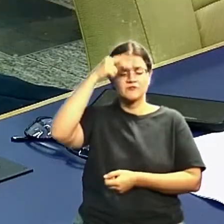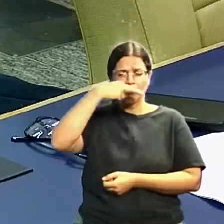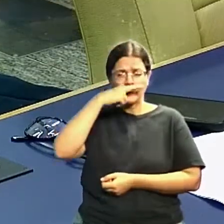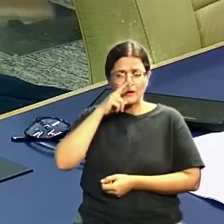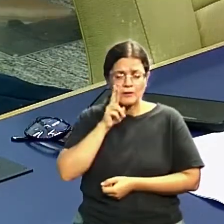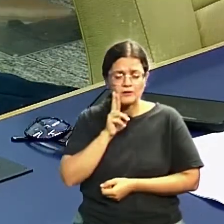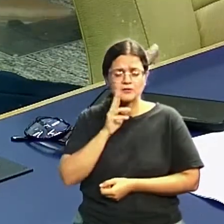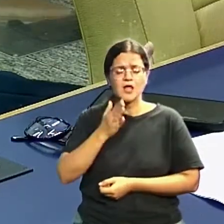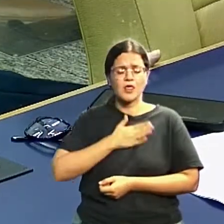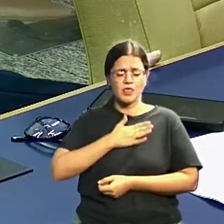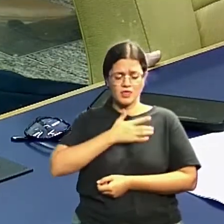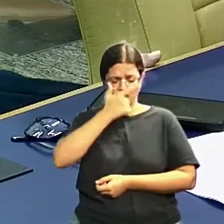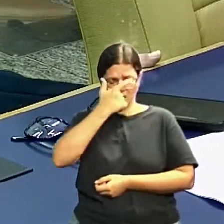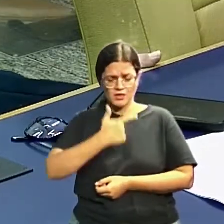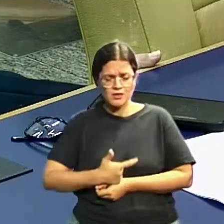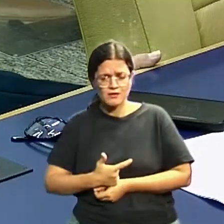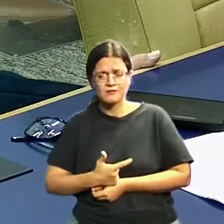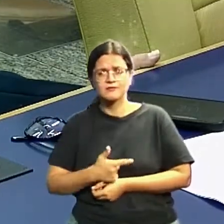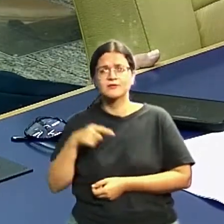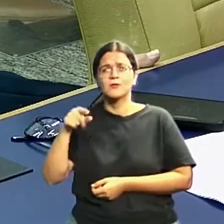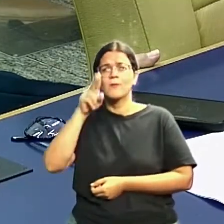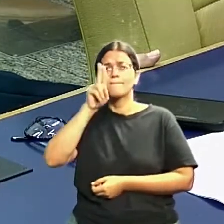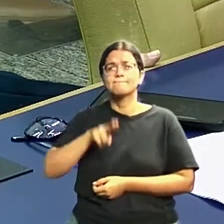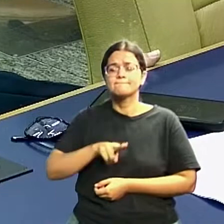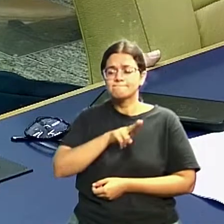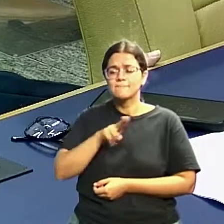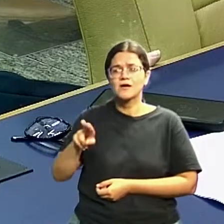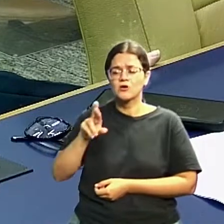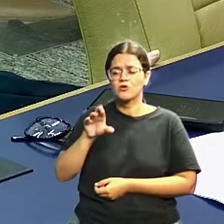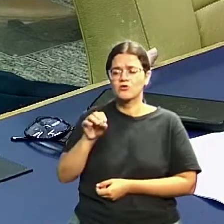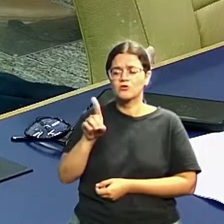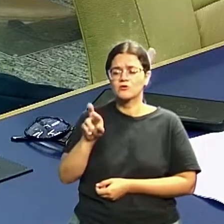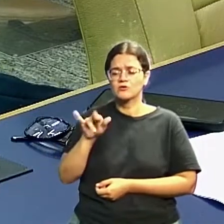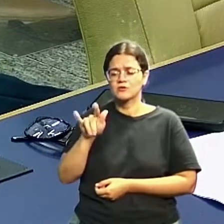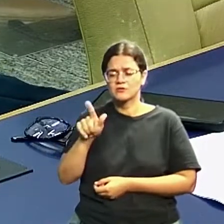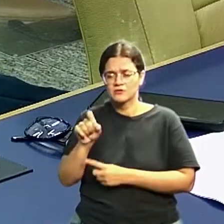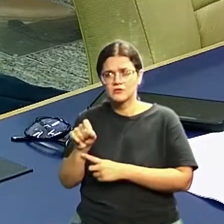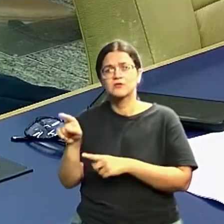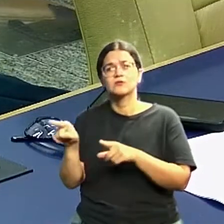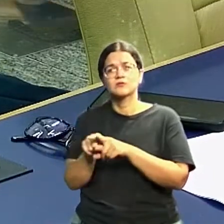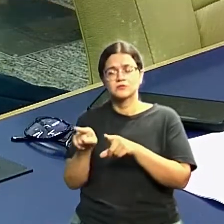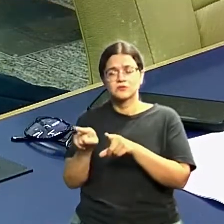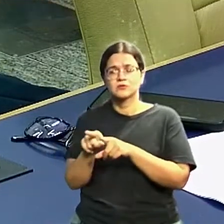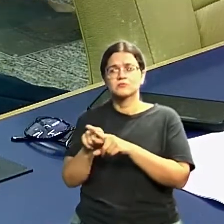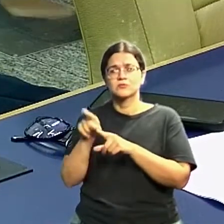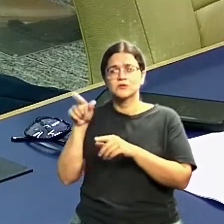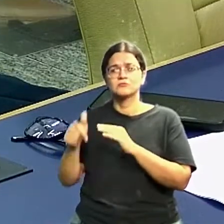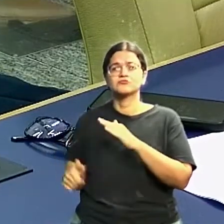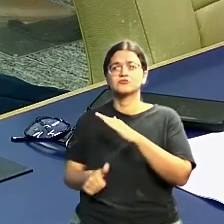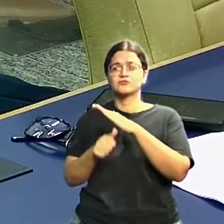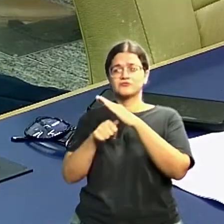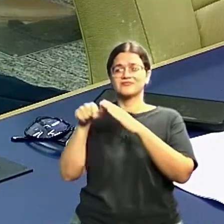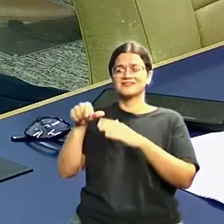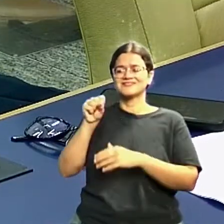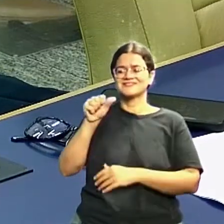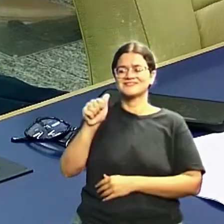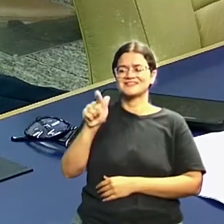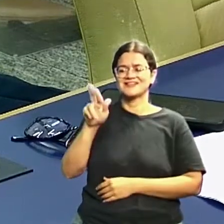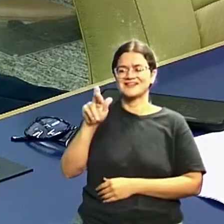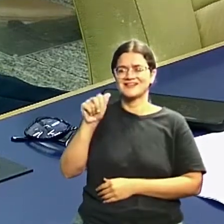Cruz, eu, o padre Rodrigo de Castro, que também é reitor do Santuário Basílica Sagrada